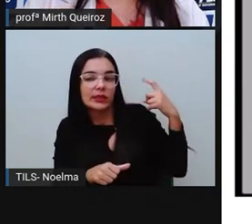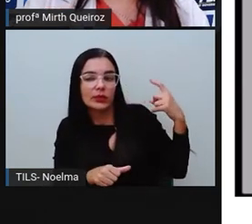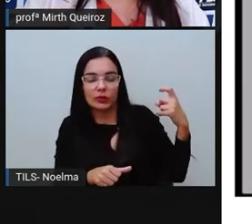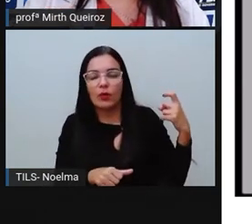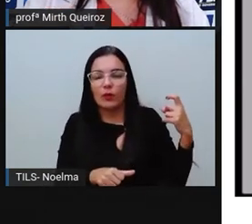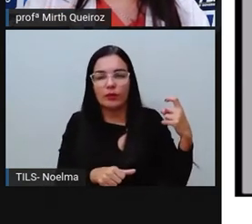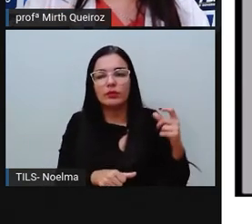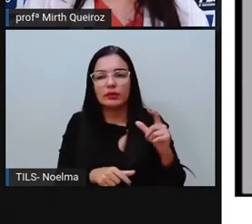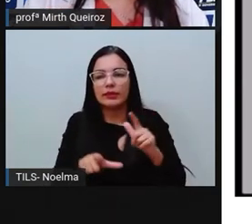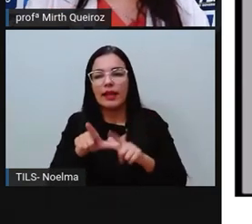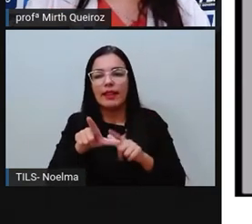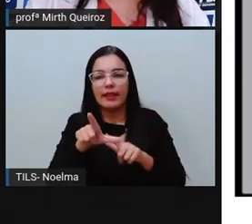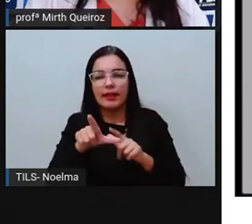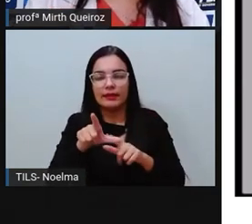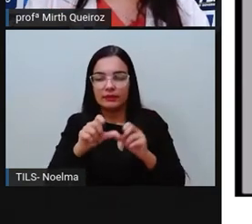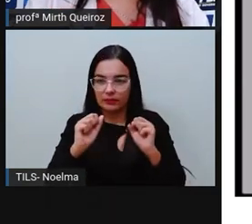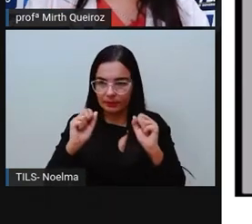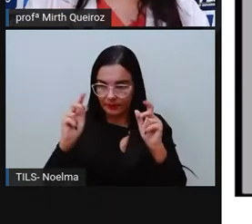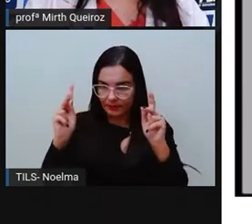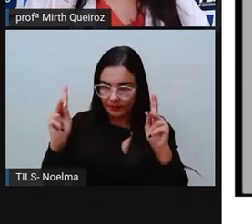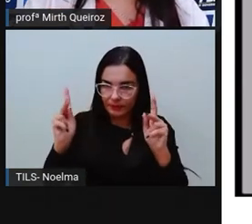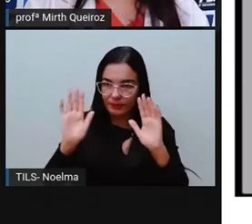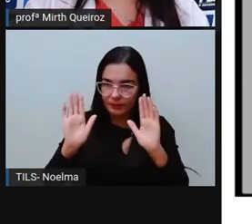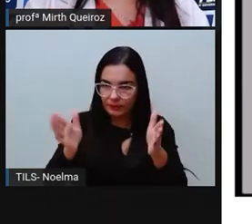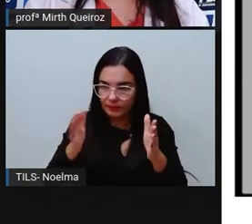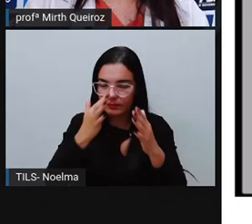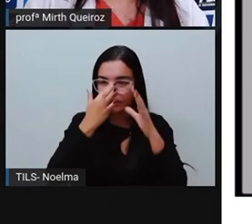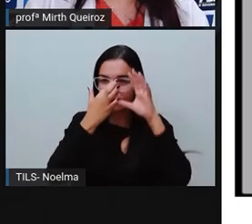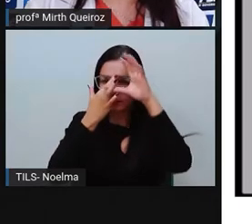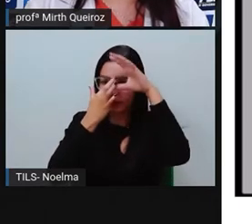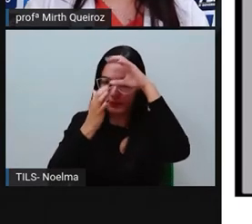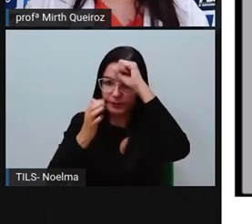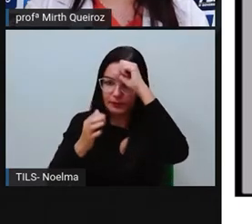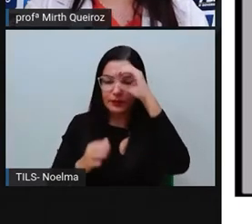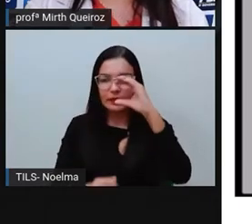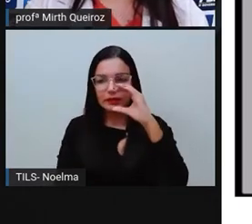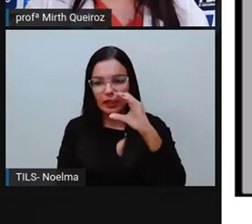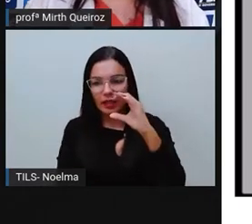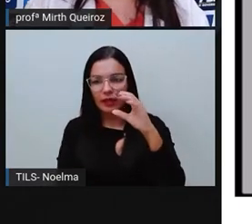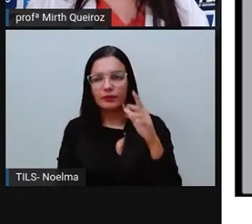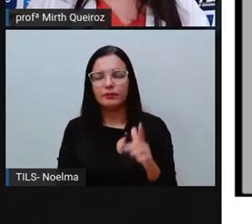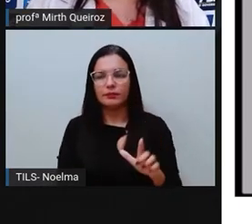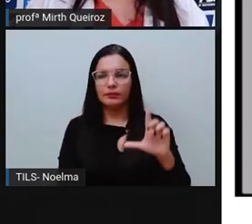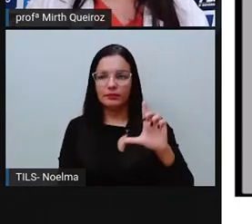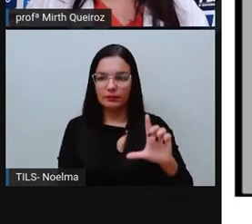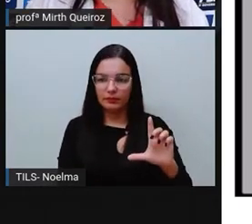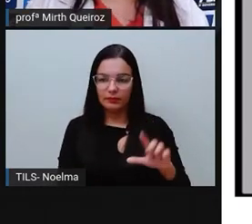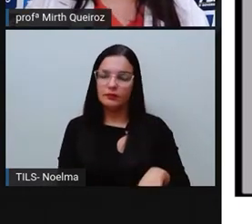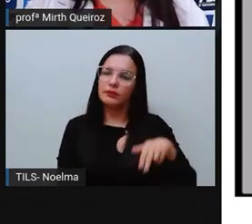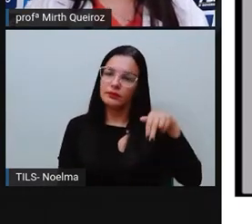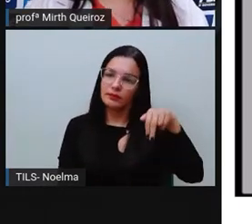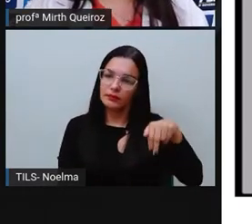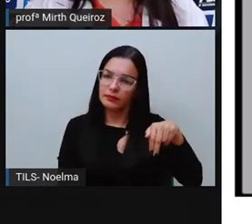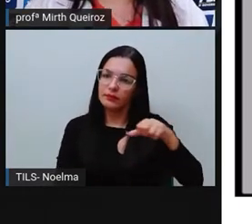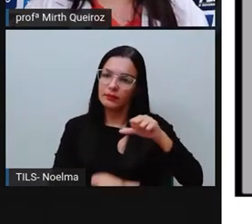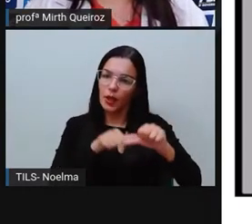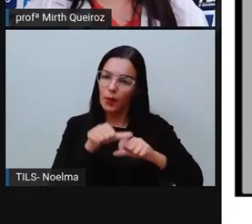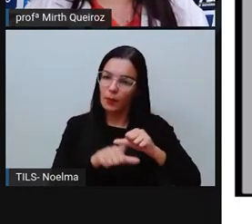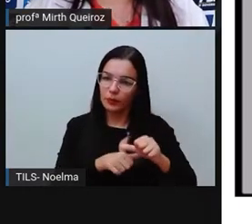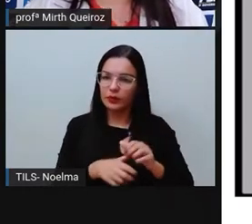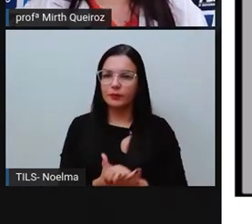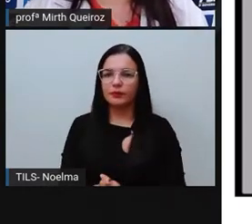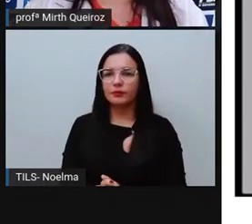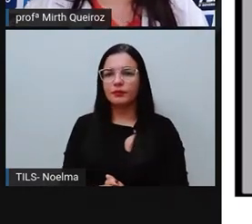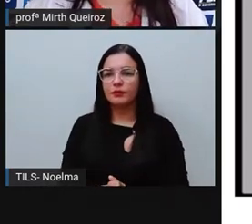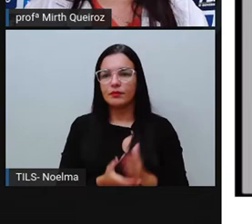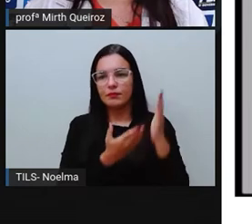muda o som da outra letra, que é o caso do C, do L e do N. Aí nós vamos ler aqui um poema de